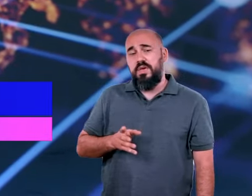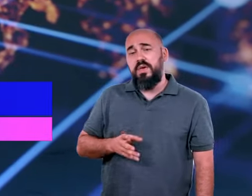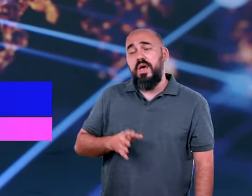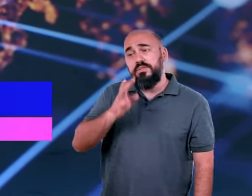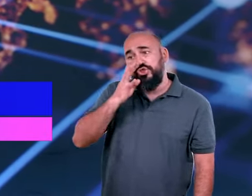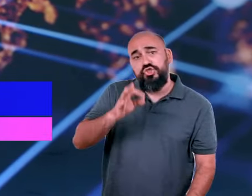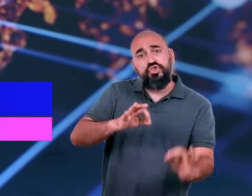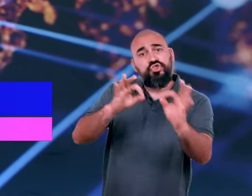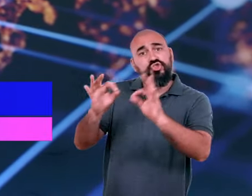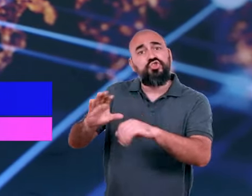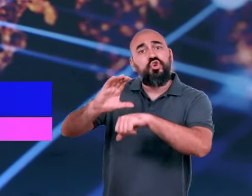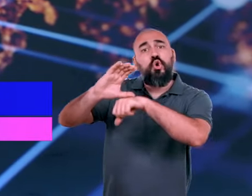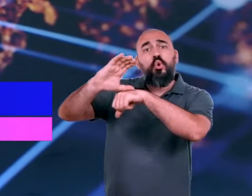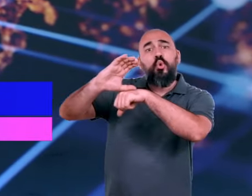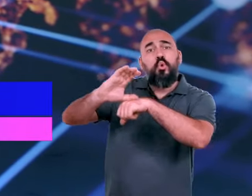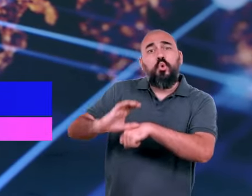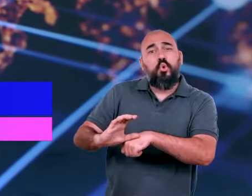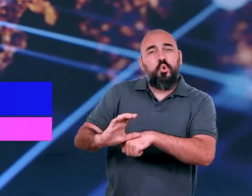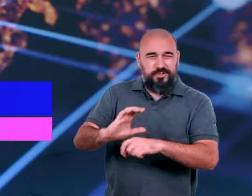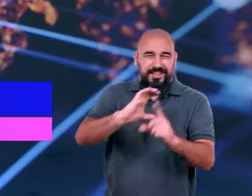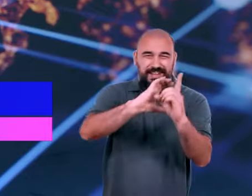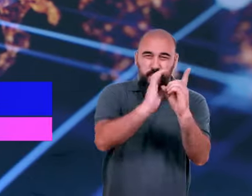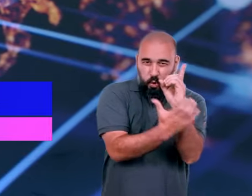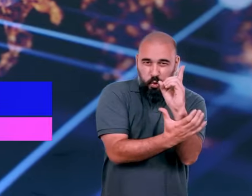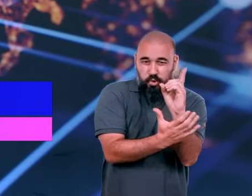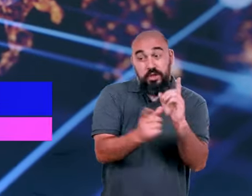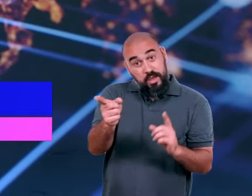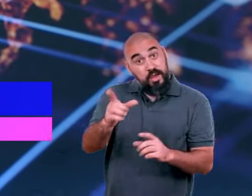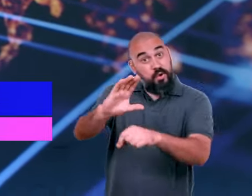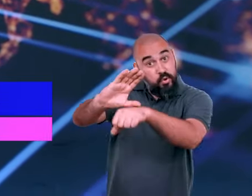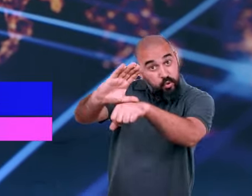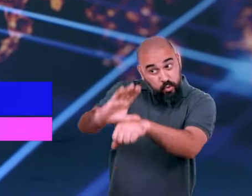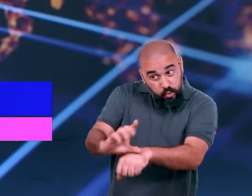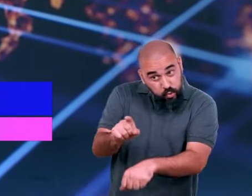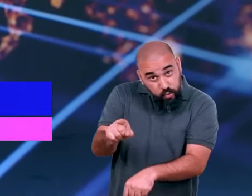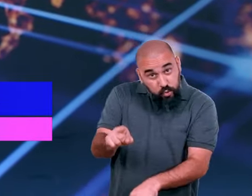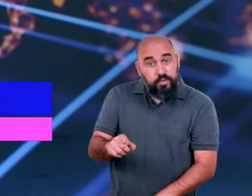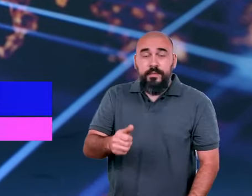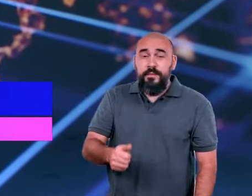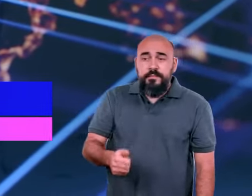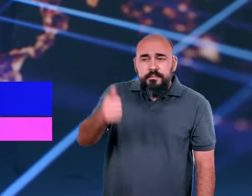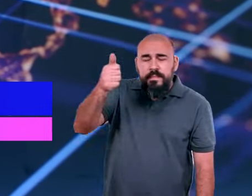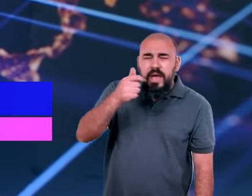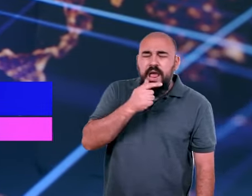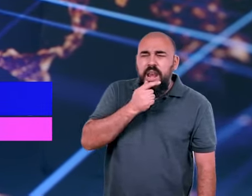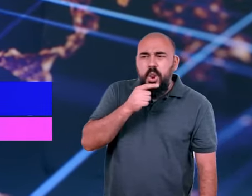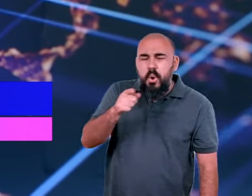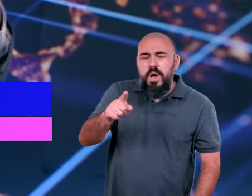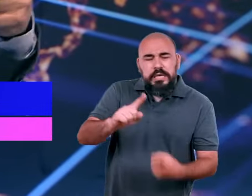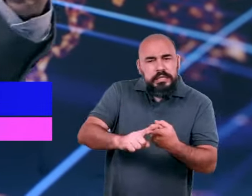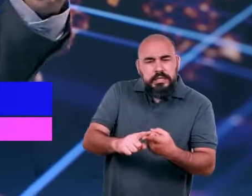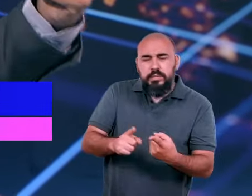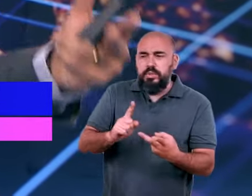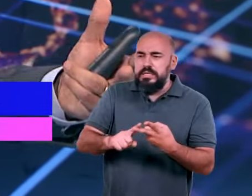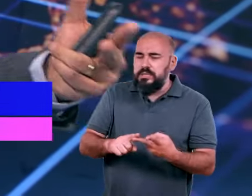frequentar os cultos. E você vai ver como as bênçãos de Deus recairão sobre a sua vida.